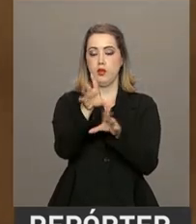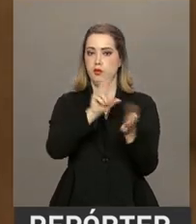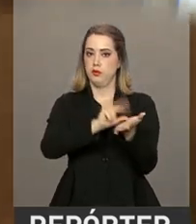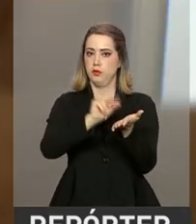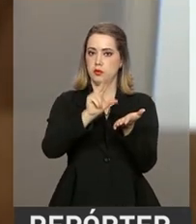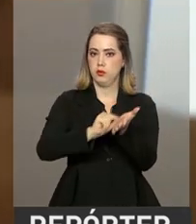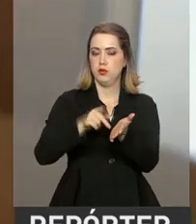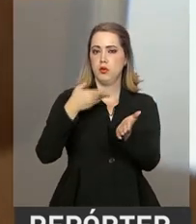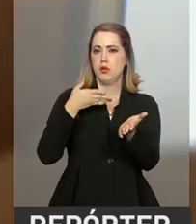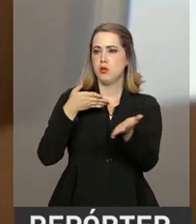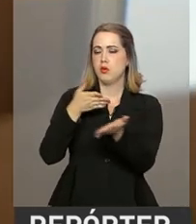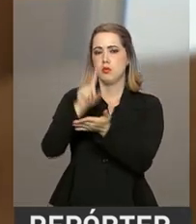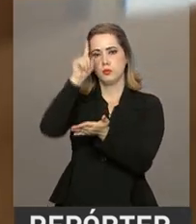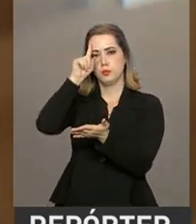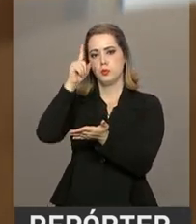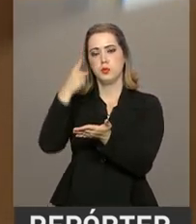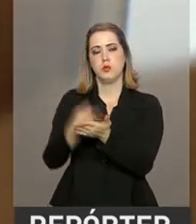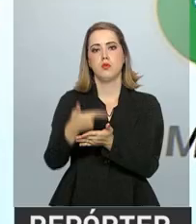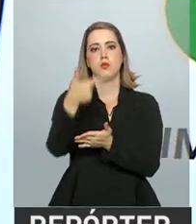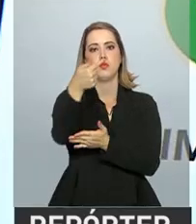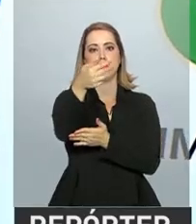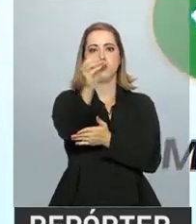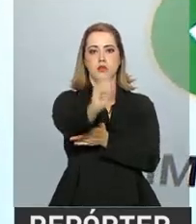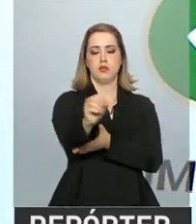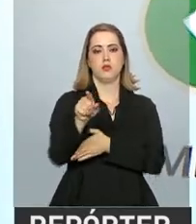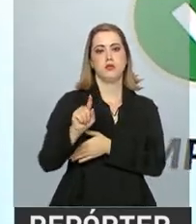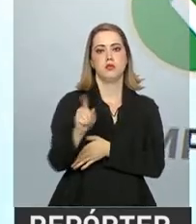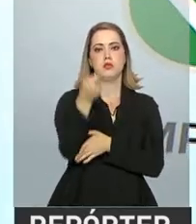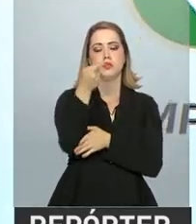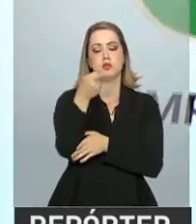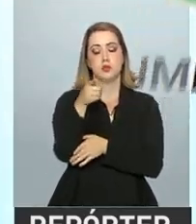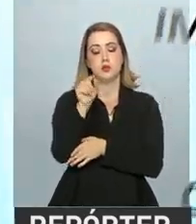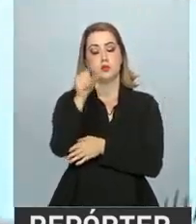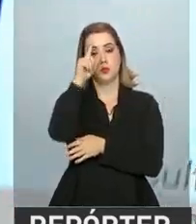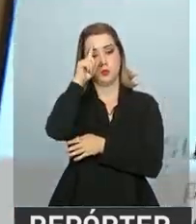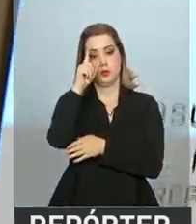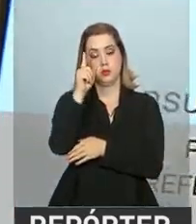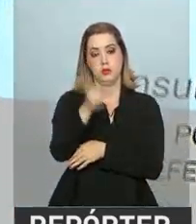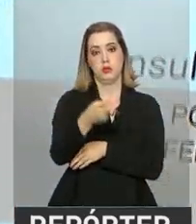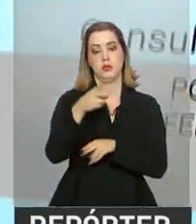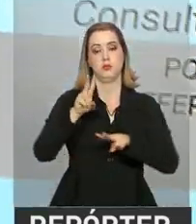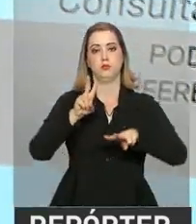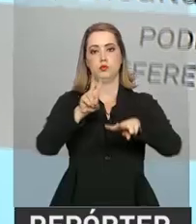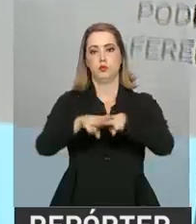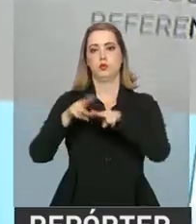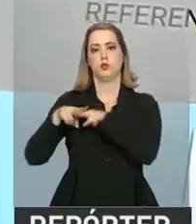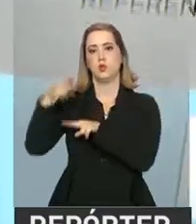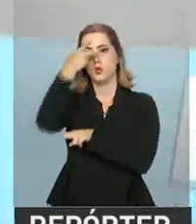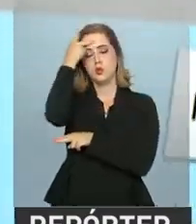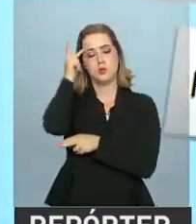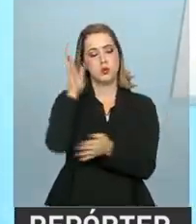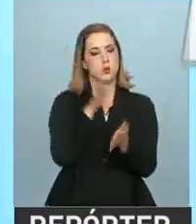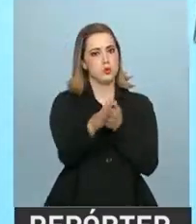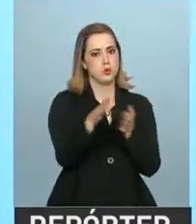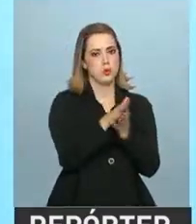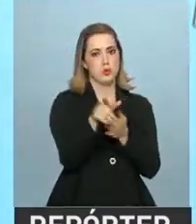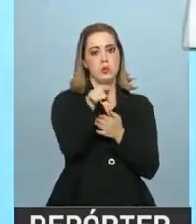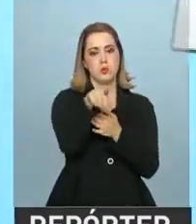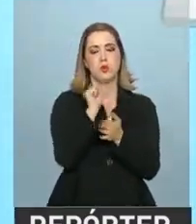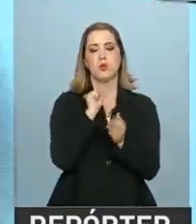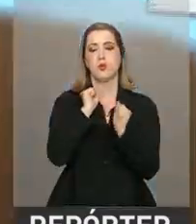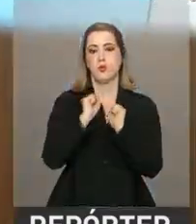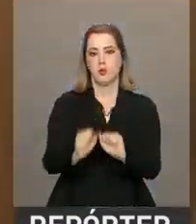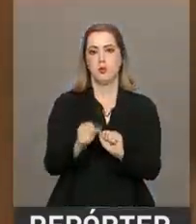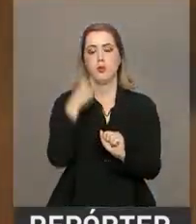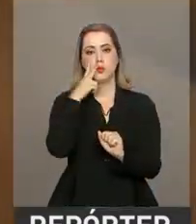foram cumpridos quase 70.000 mandados de prisões de pessoas que estavam foragidas o Sinesp Cidadão permite ao consultar a